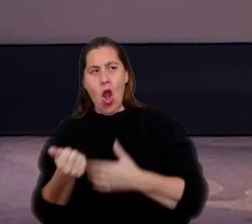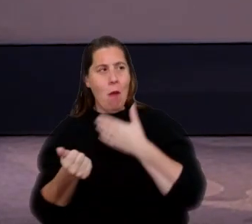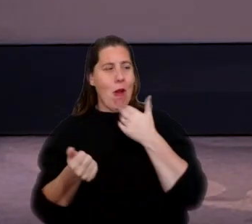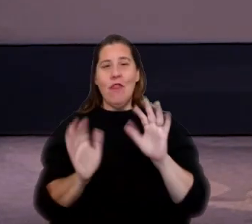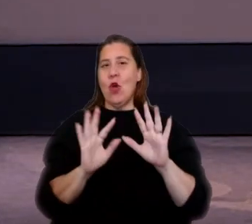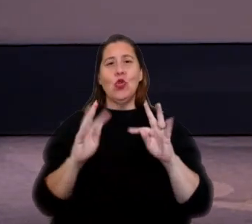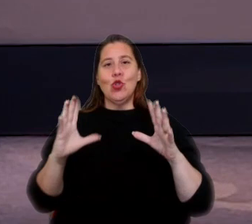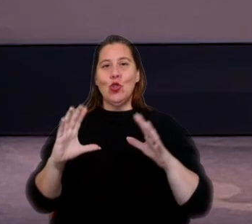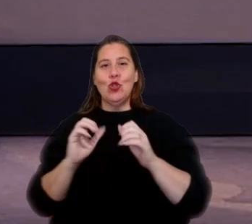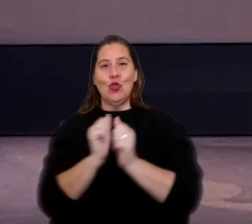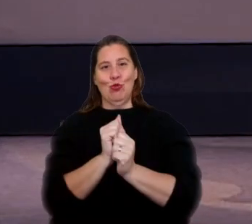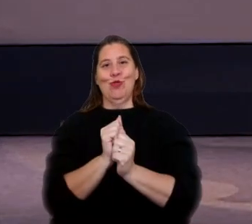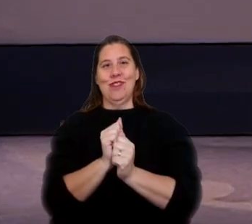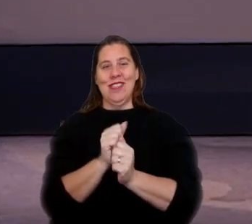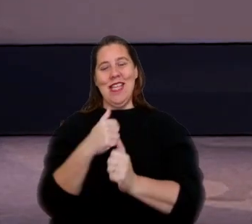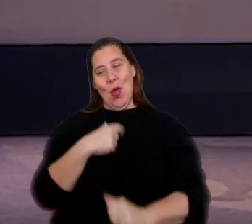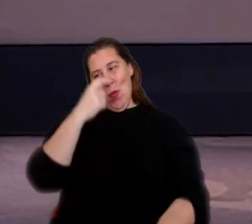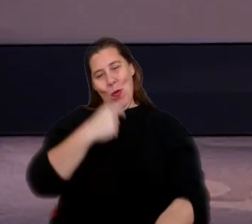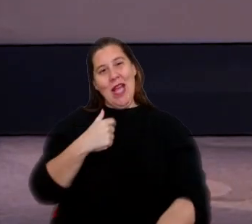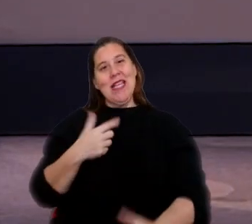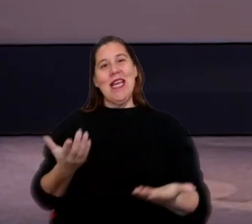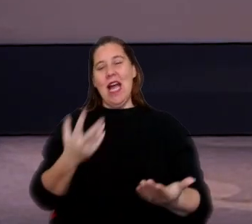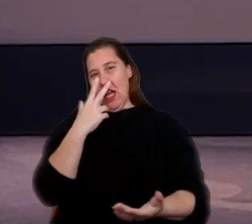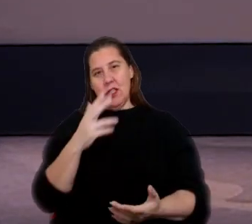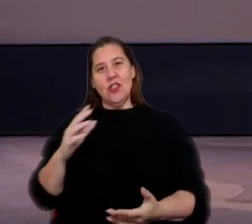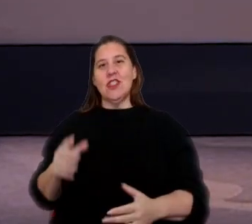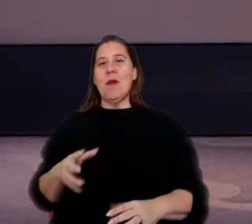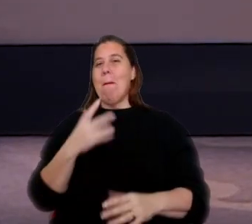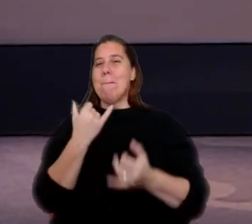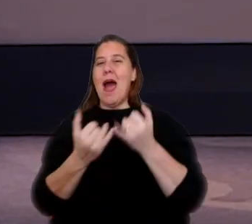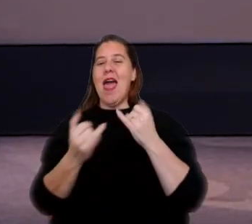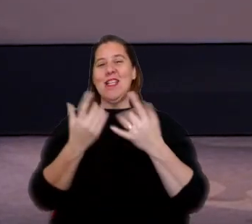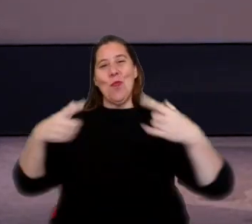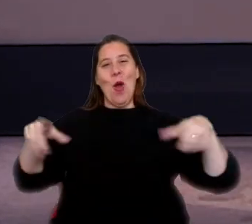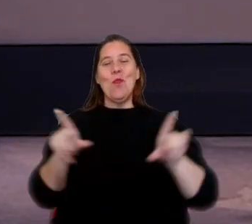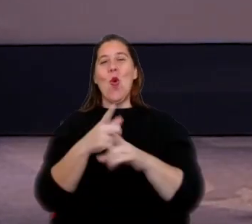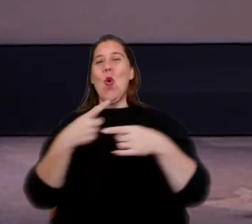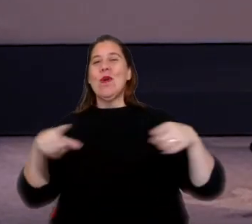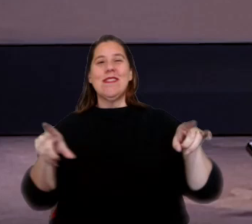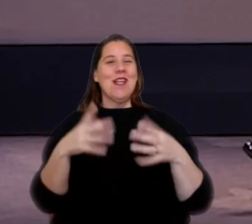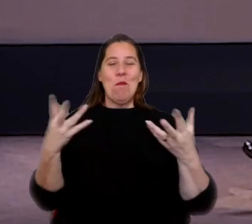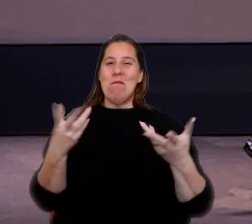nenhuma é melhor do que a outra, e são todas juntas, eu que estou aqui, acho que é uma grande orquestra,